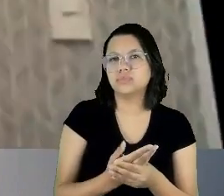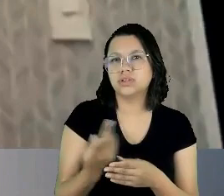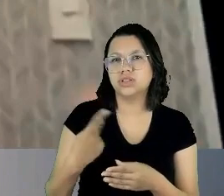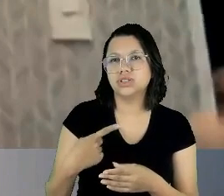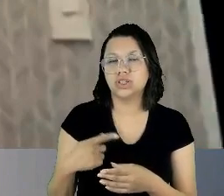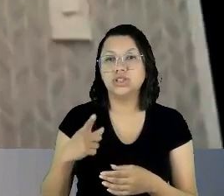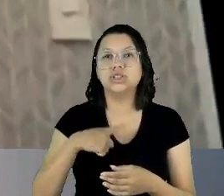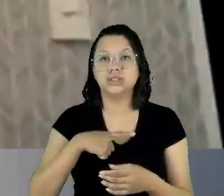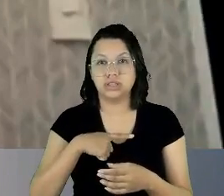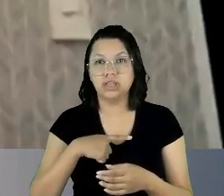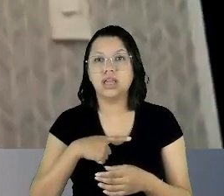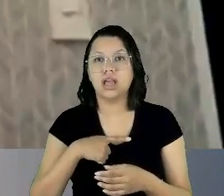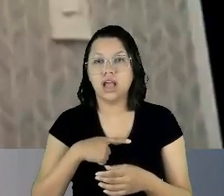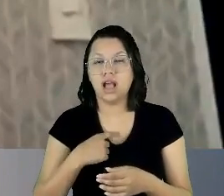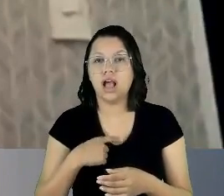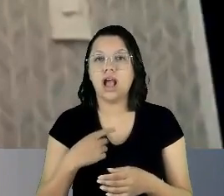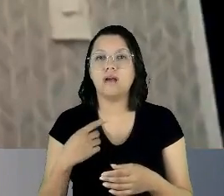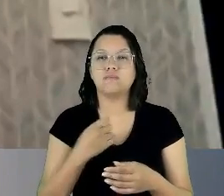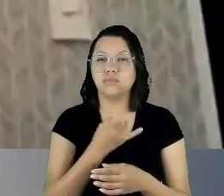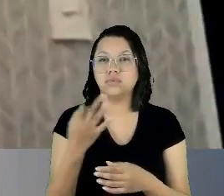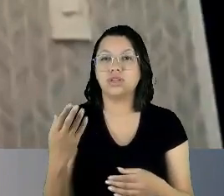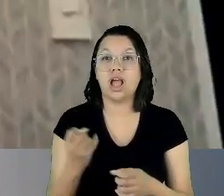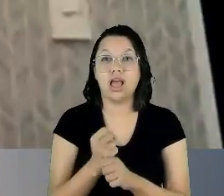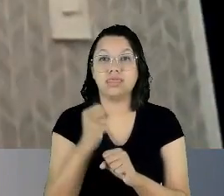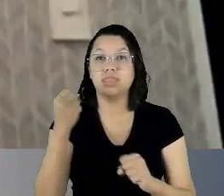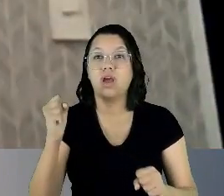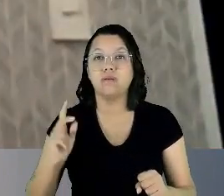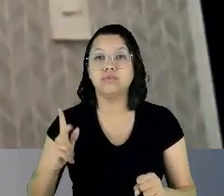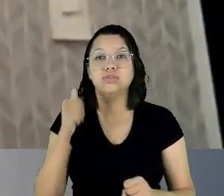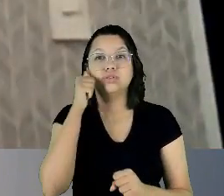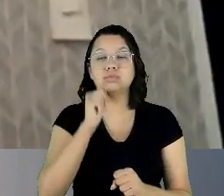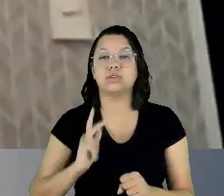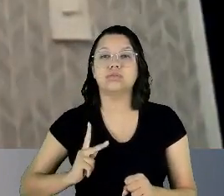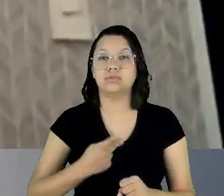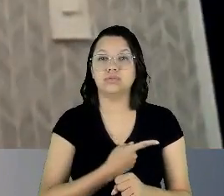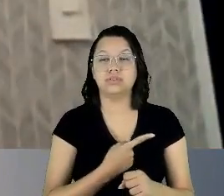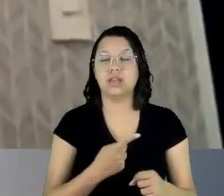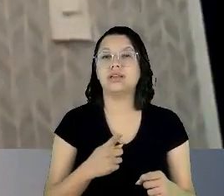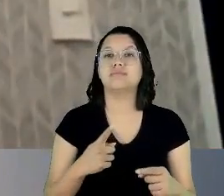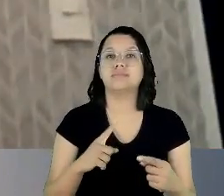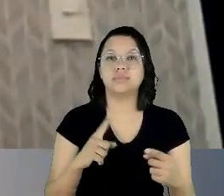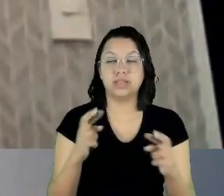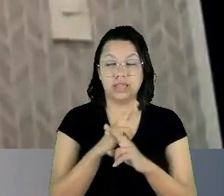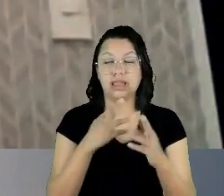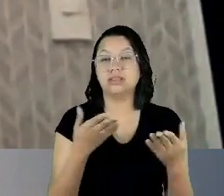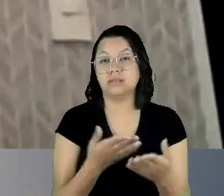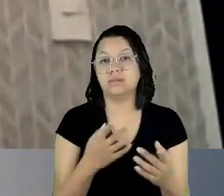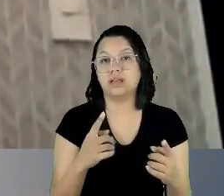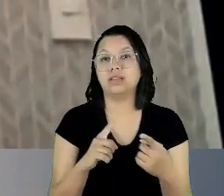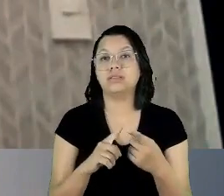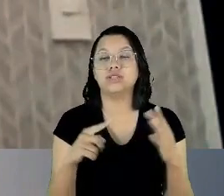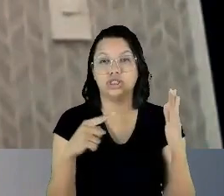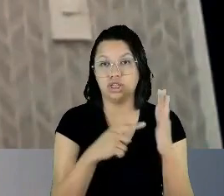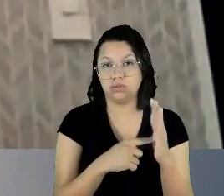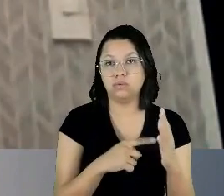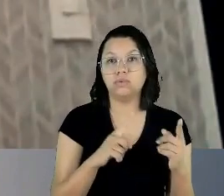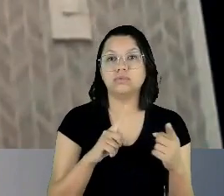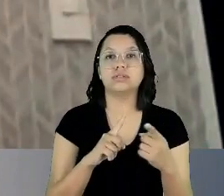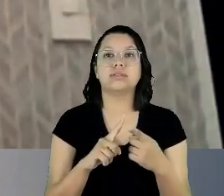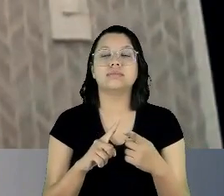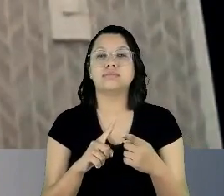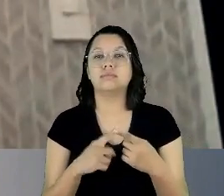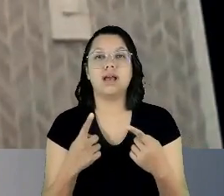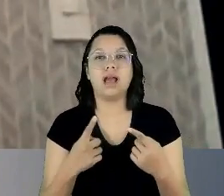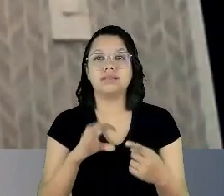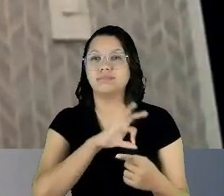enorme, as mulheres trans e travestis, mas as instituições são pouquíssimas preparadas para nós. As delegacias da mulher passaram a atender mulheres